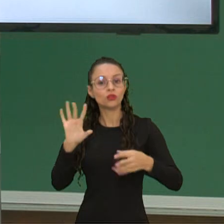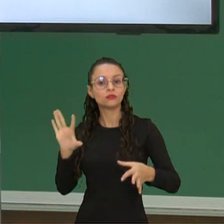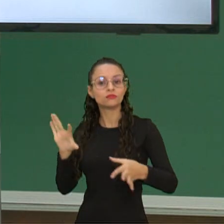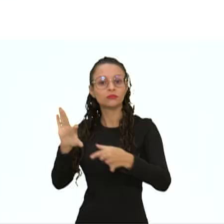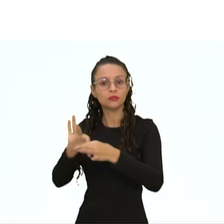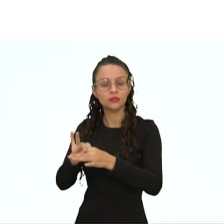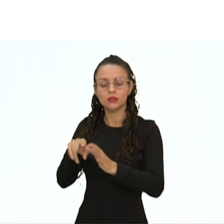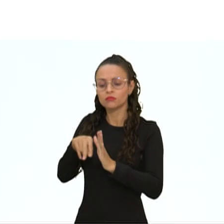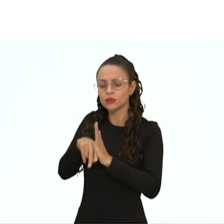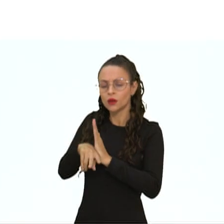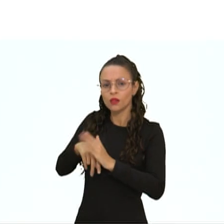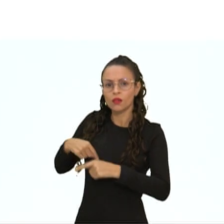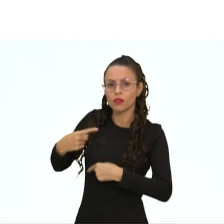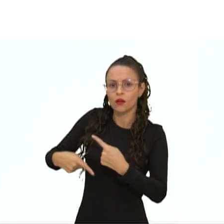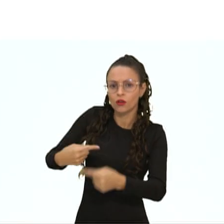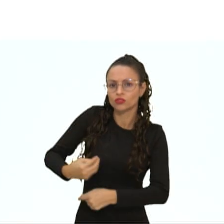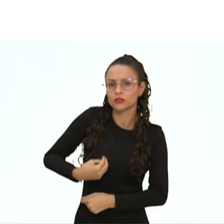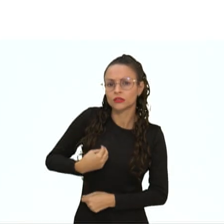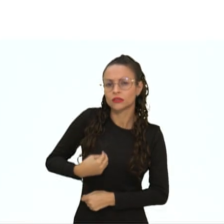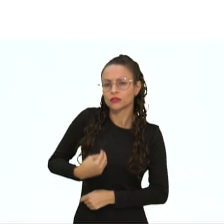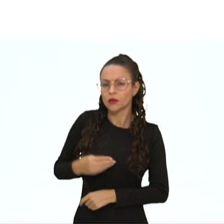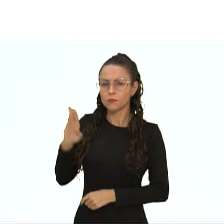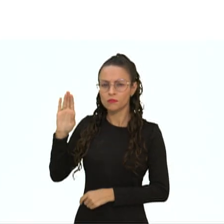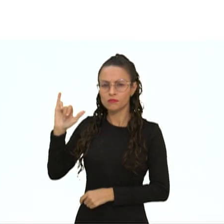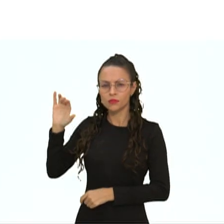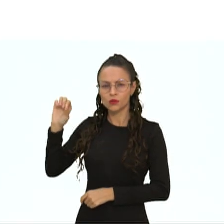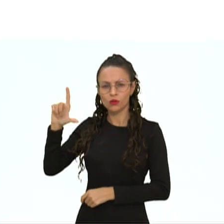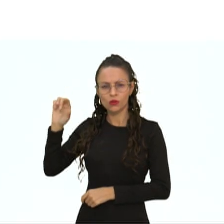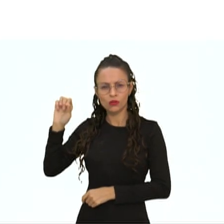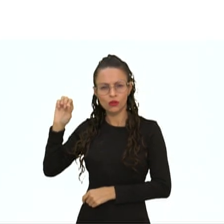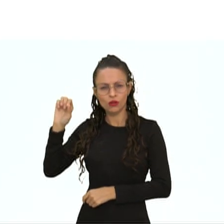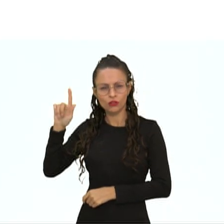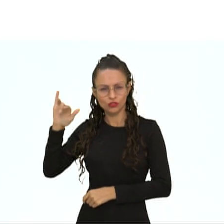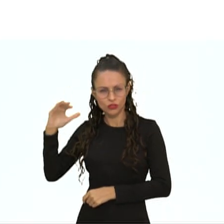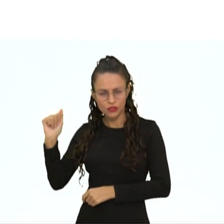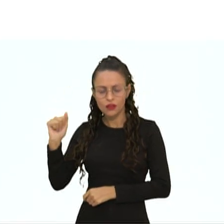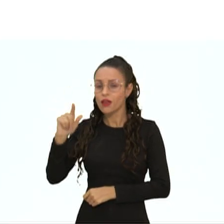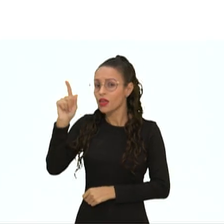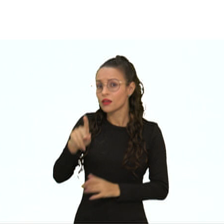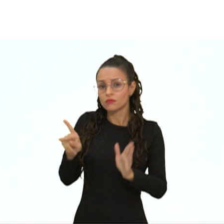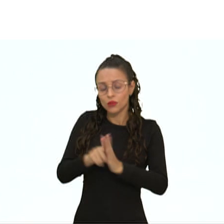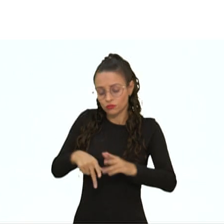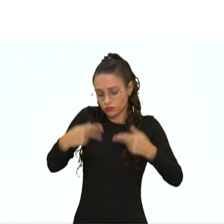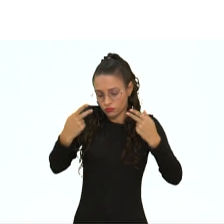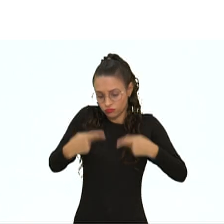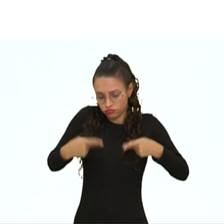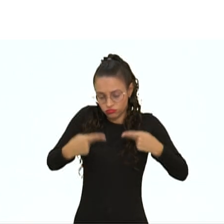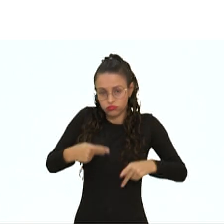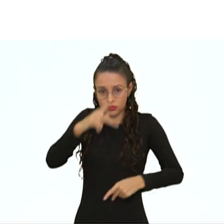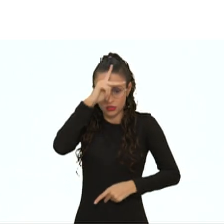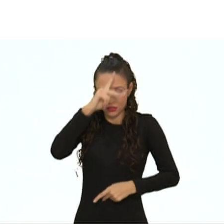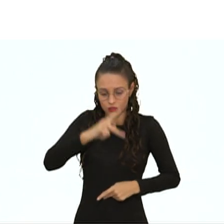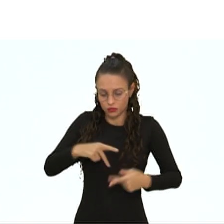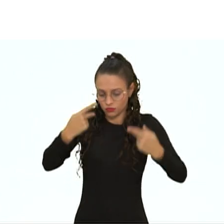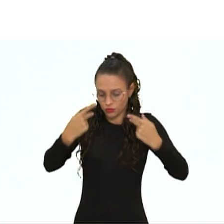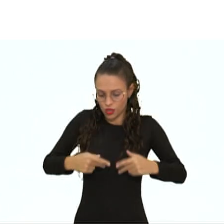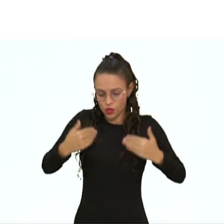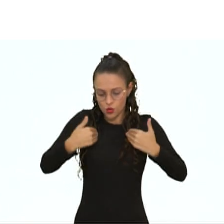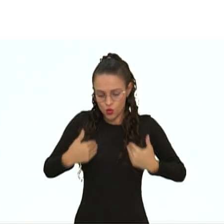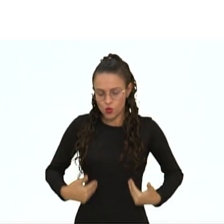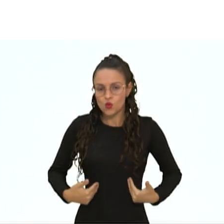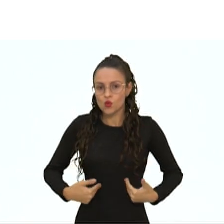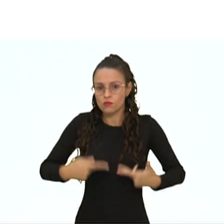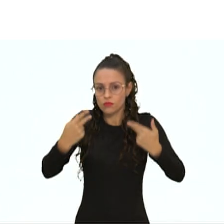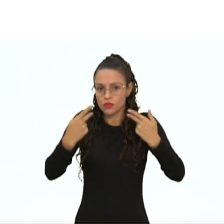questões biológicas que que seriam essas questões biológicas questões do próprio indivíduo do próprio organismo